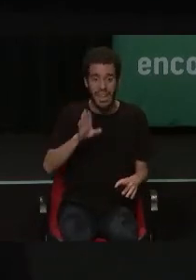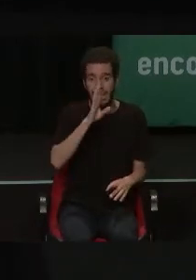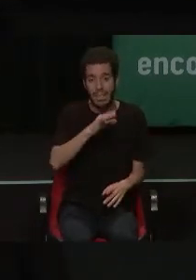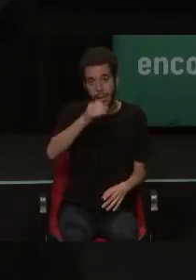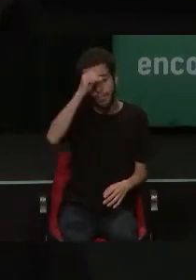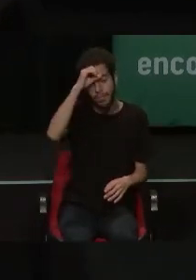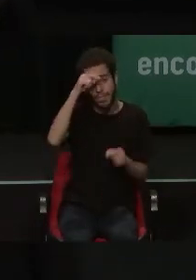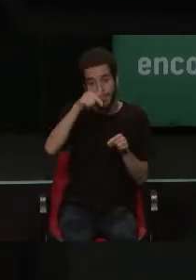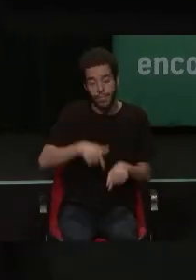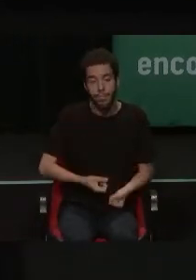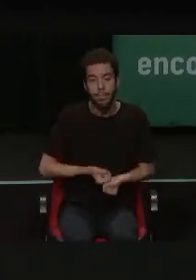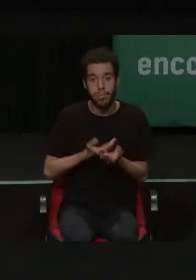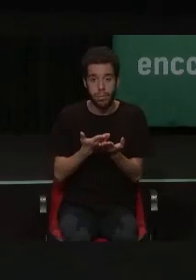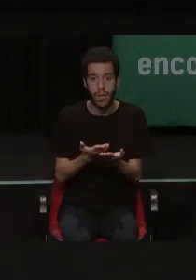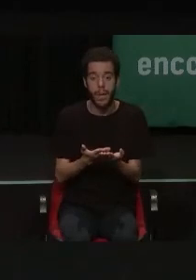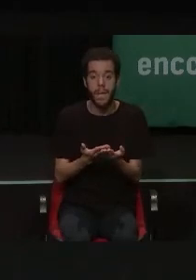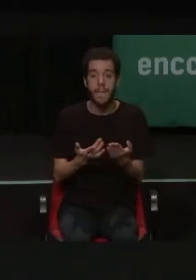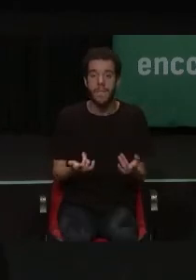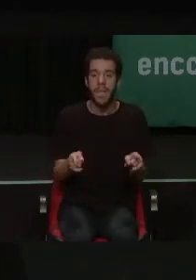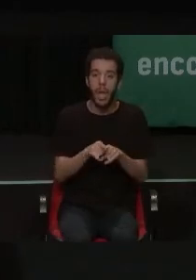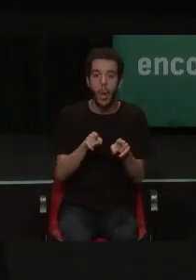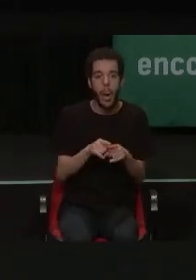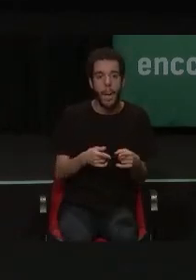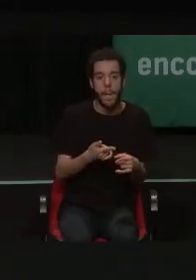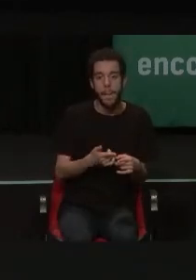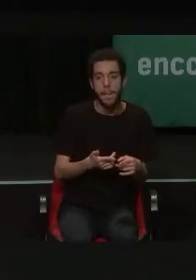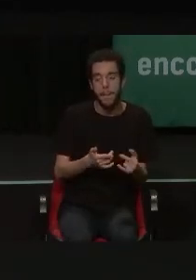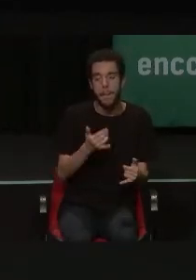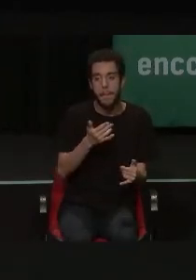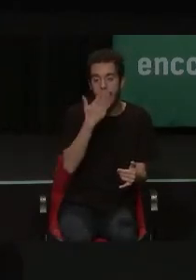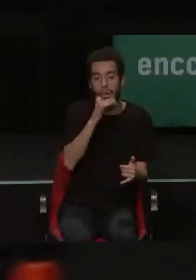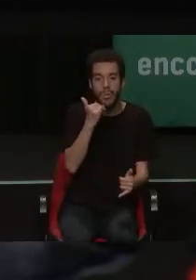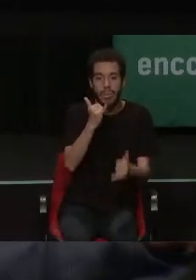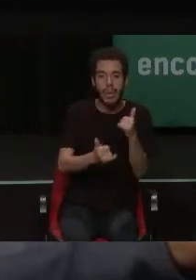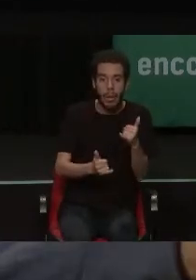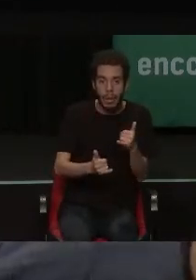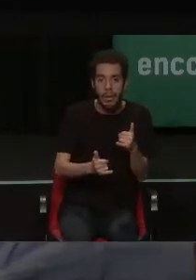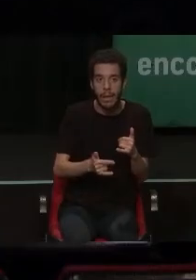não quer dizer que se envolva mais em risco, muito pelo contrário. Obrigado, eu.